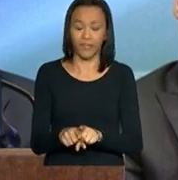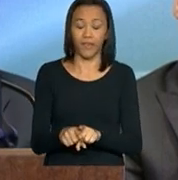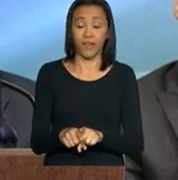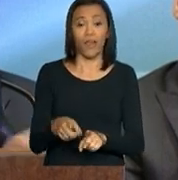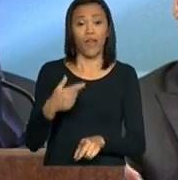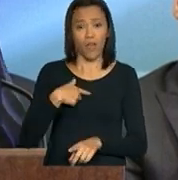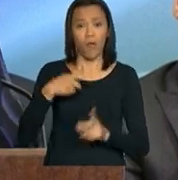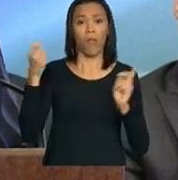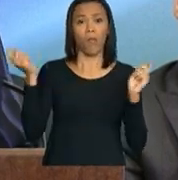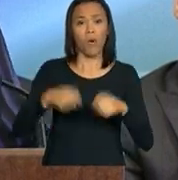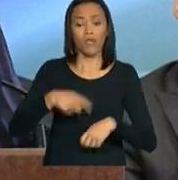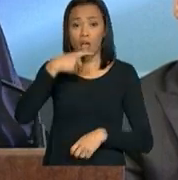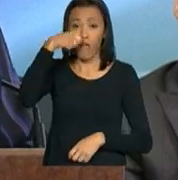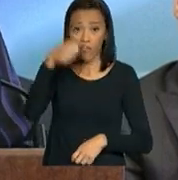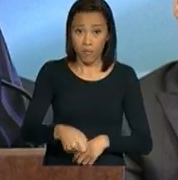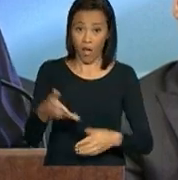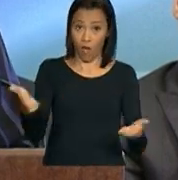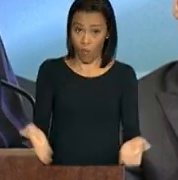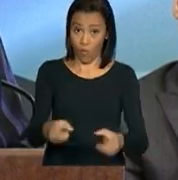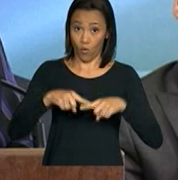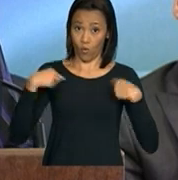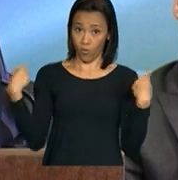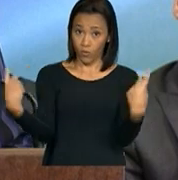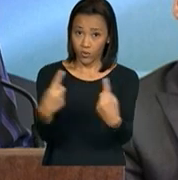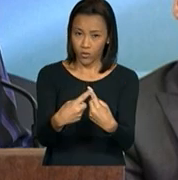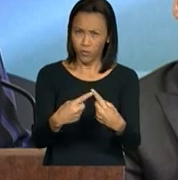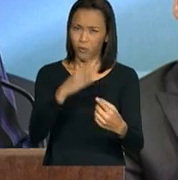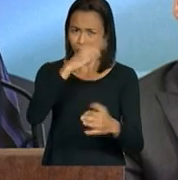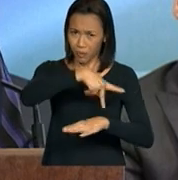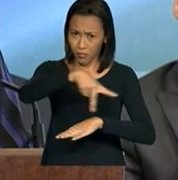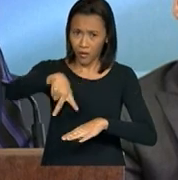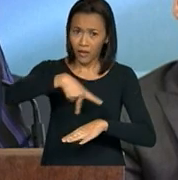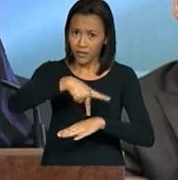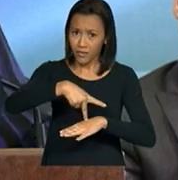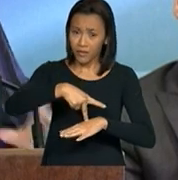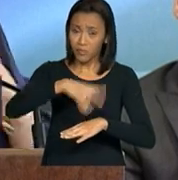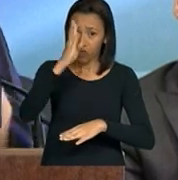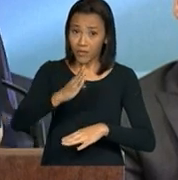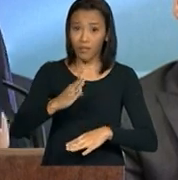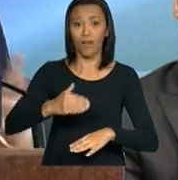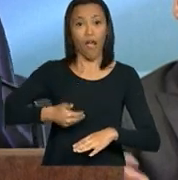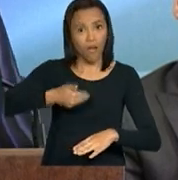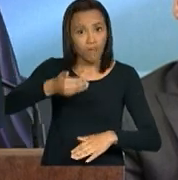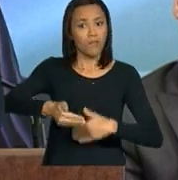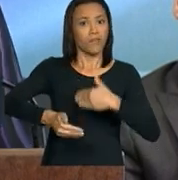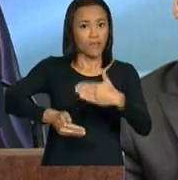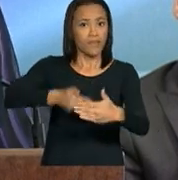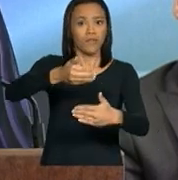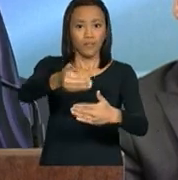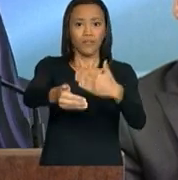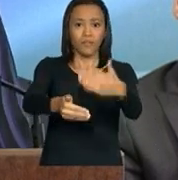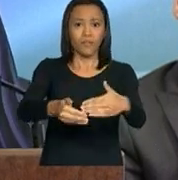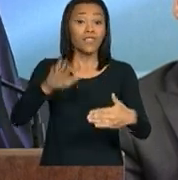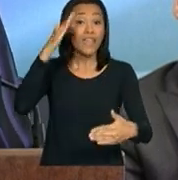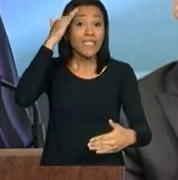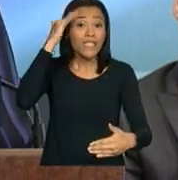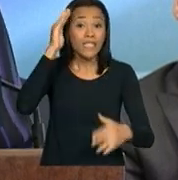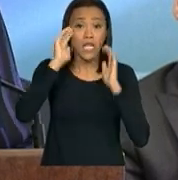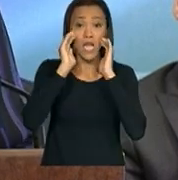afirmar nessa solenidade que eu acho que o Brasil avançou muito nesse caminho da compreensão da